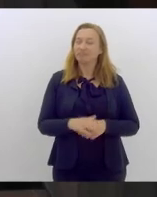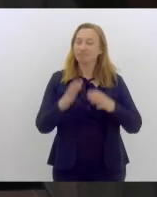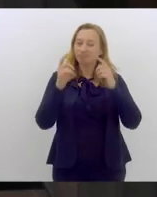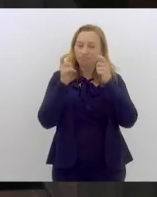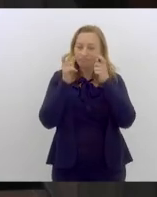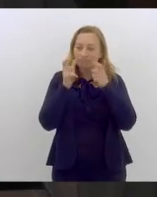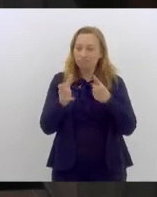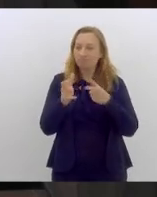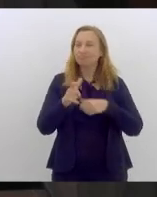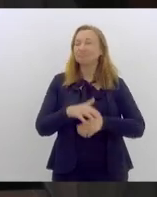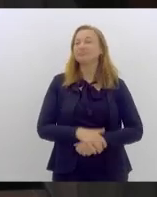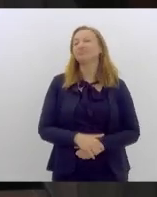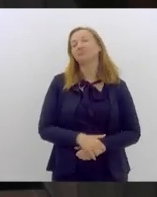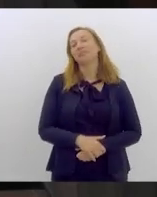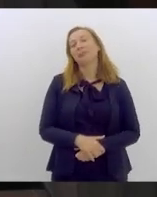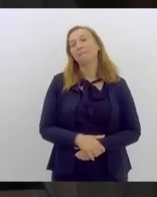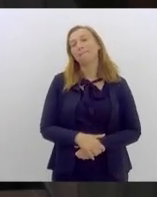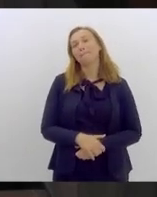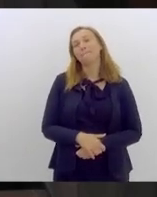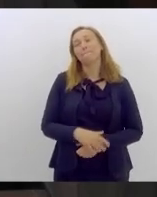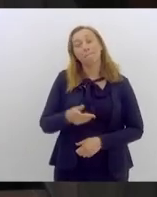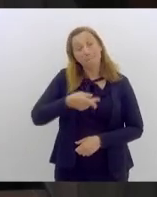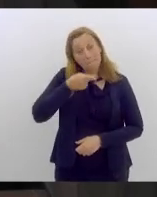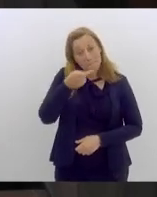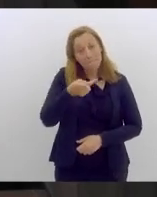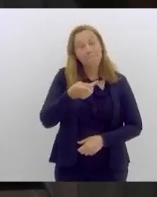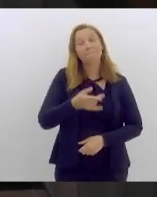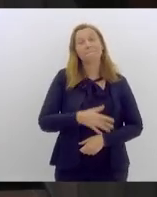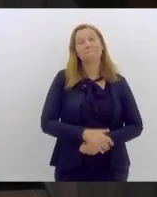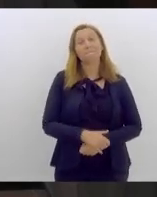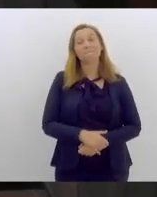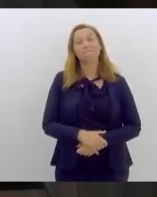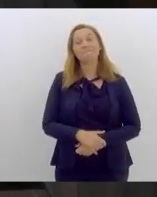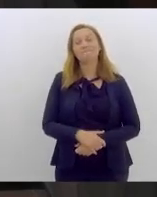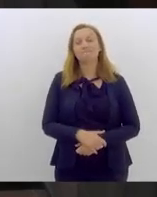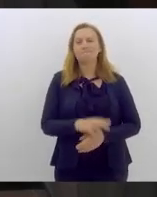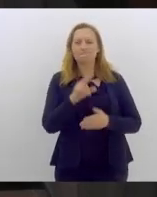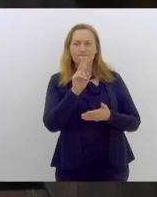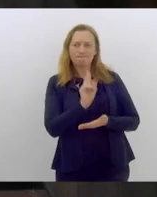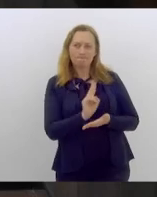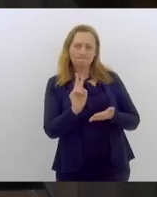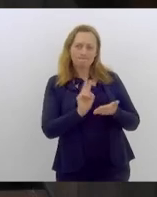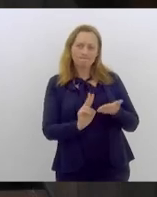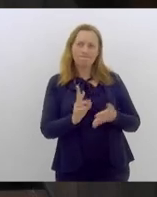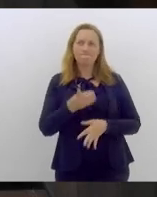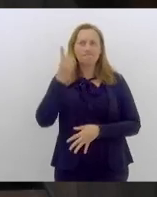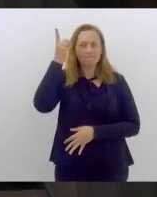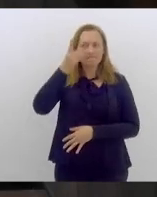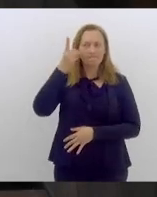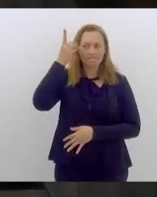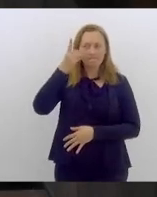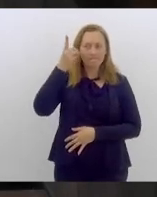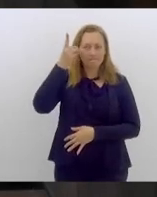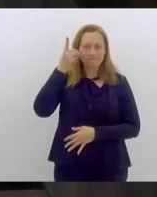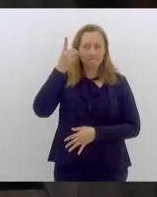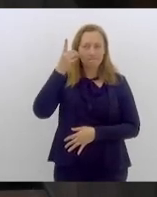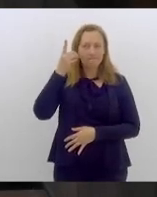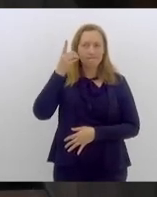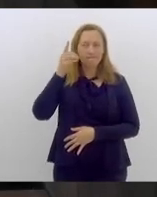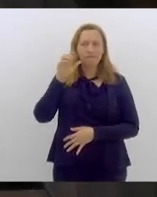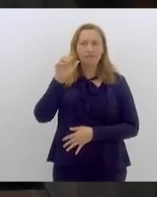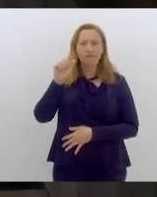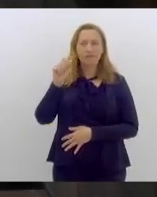atenção o discurso lido do deputado Márcio